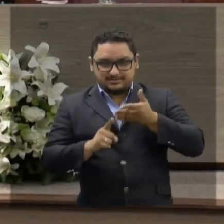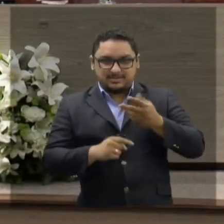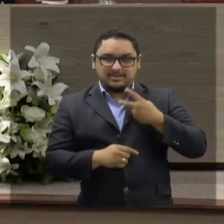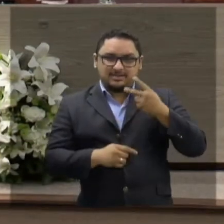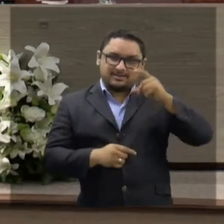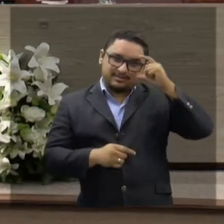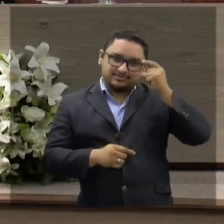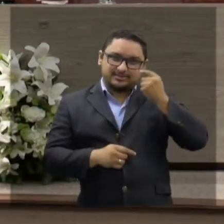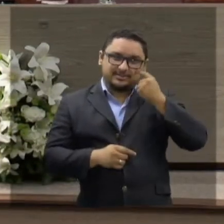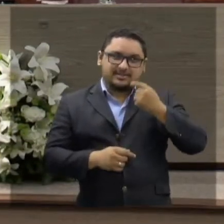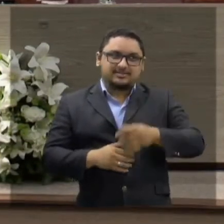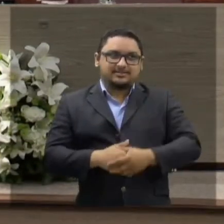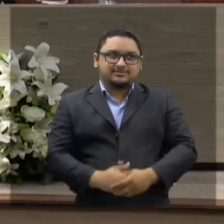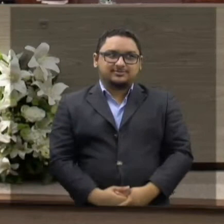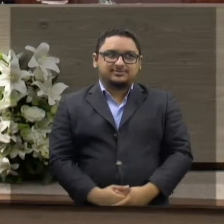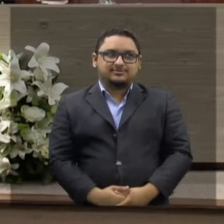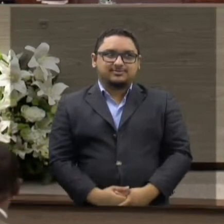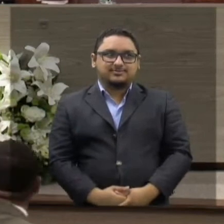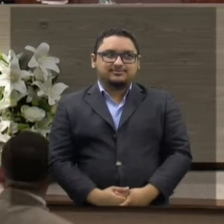rif